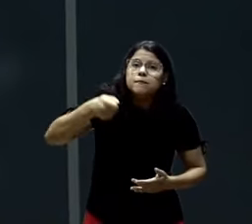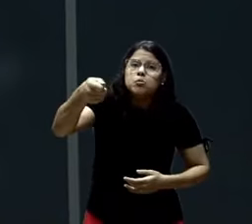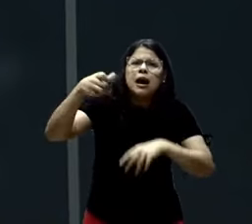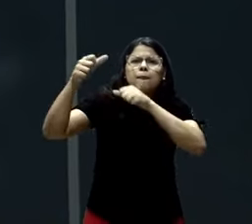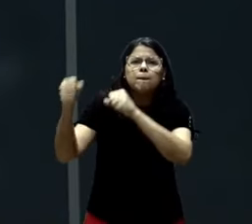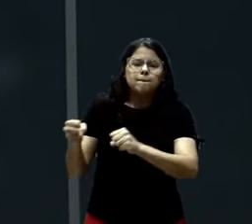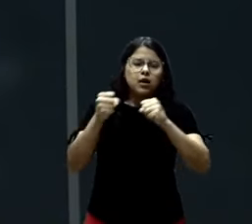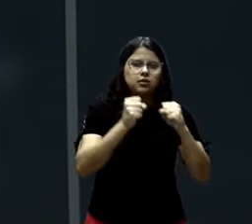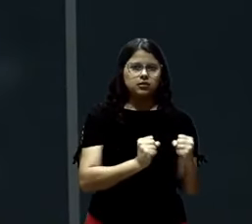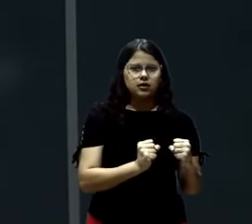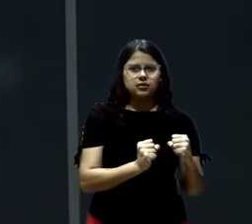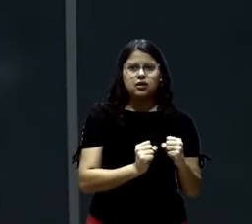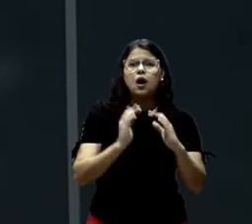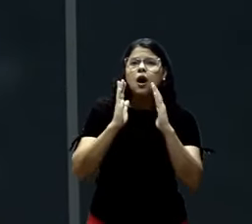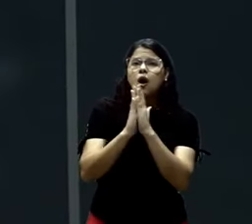Oração tem resposta.